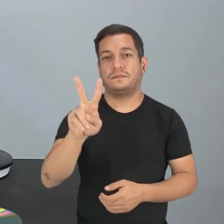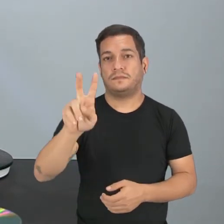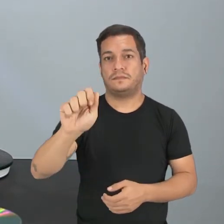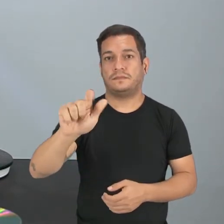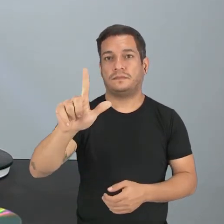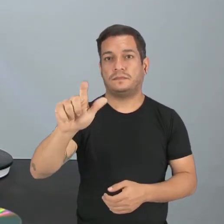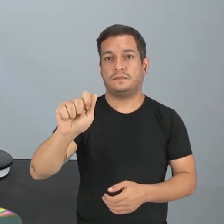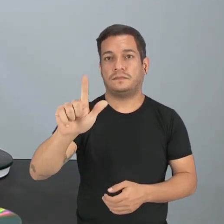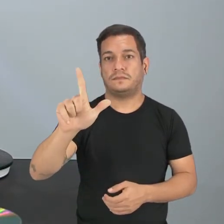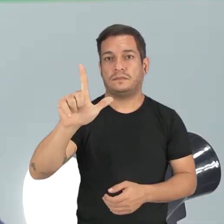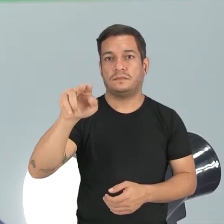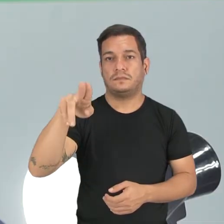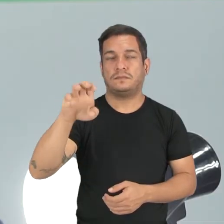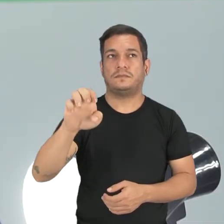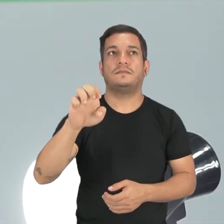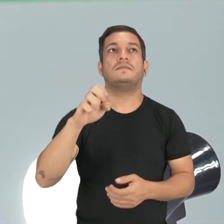o